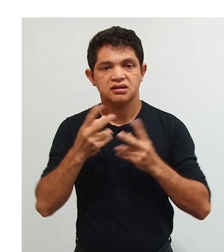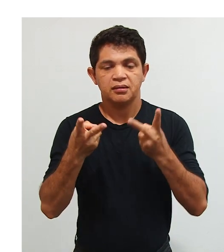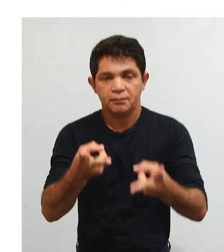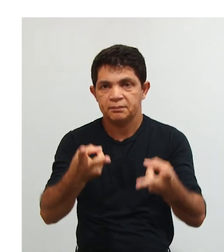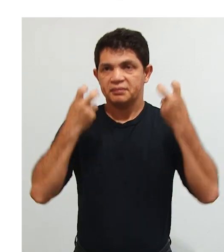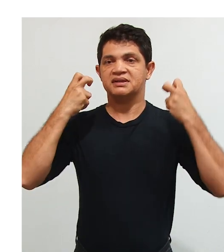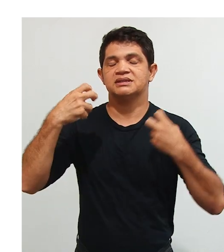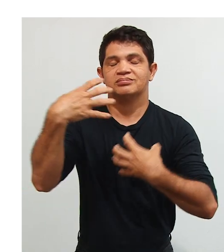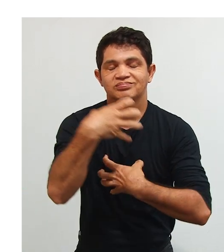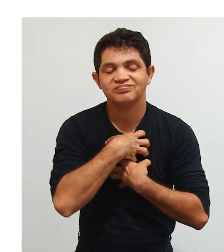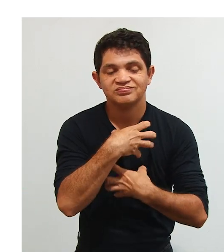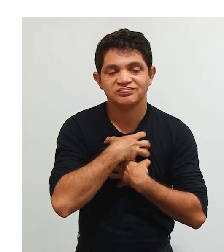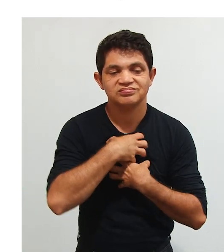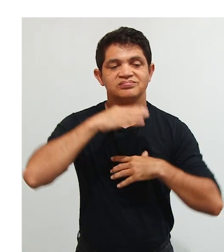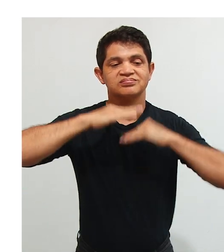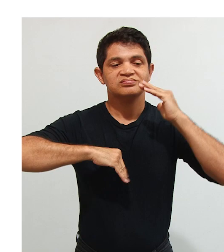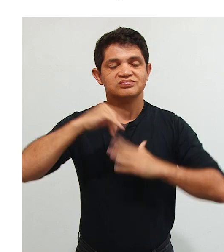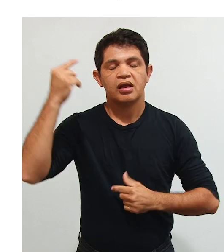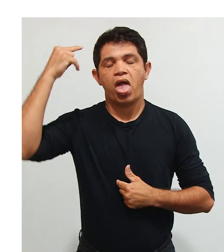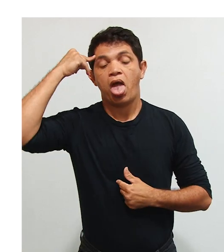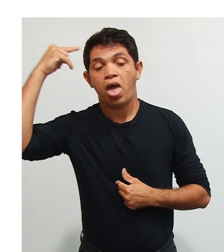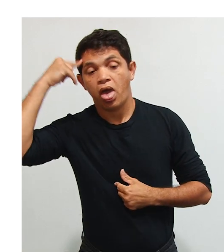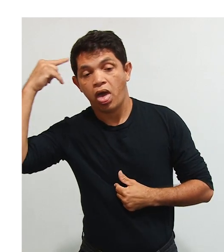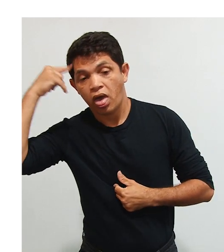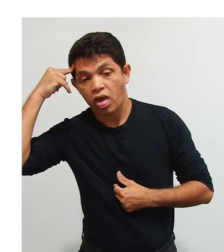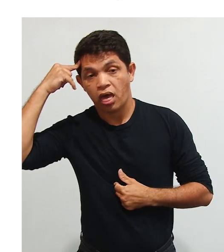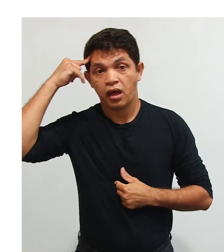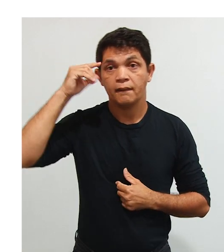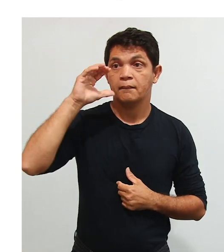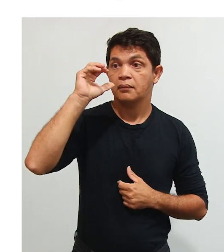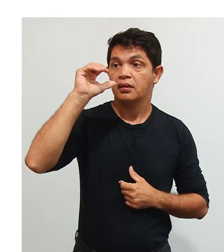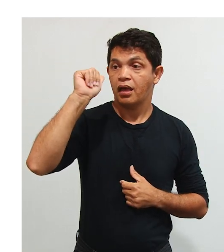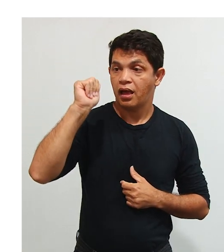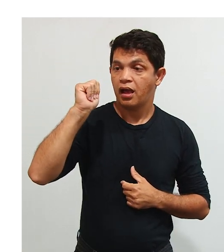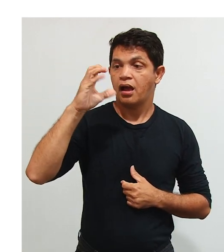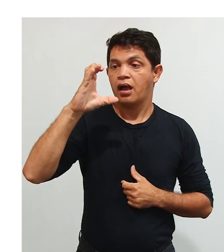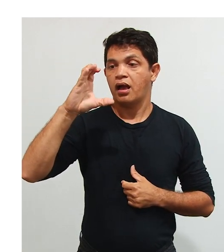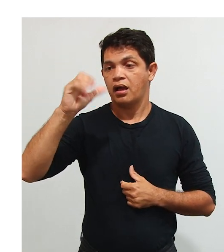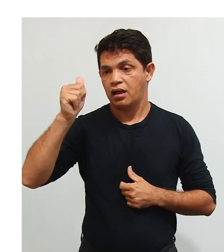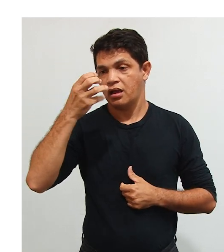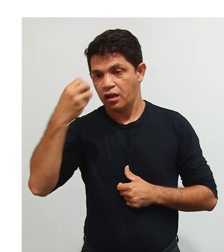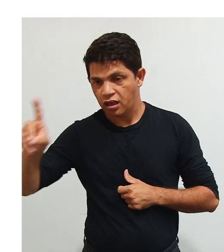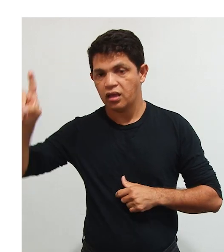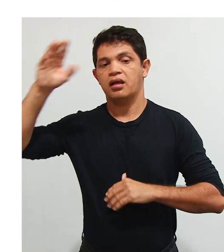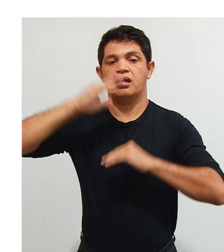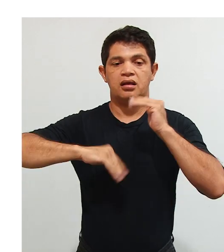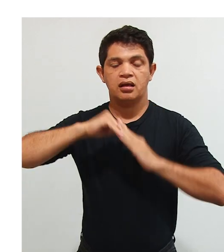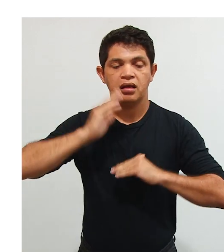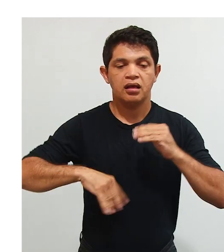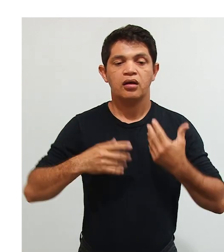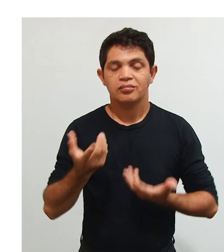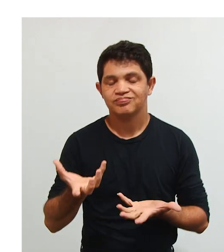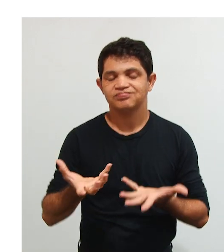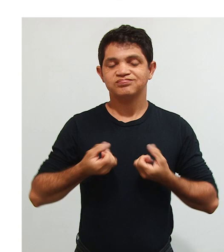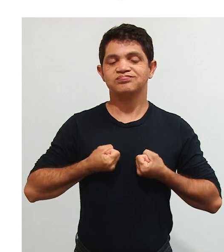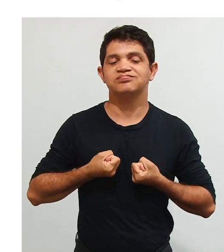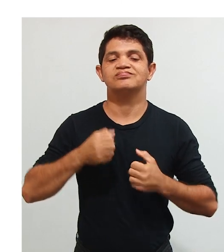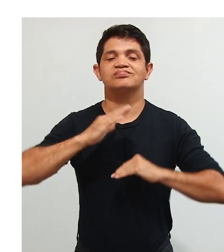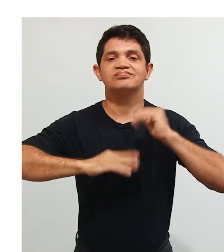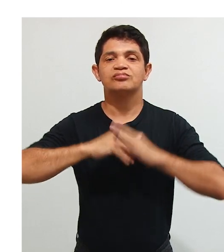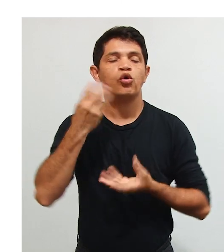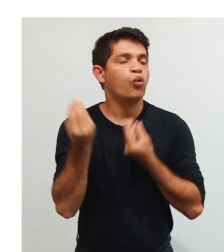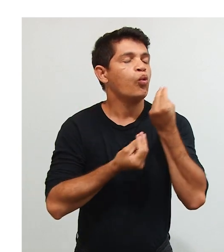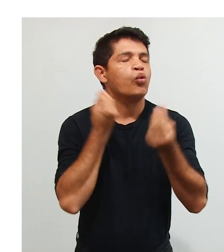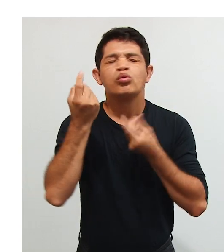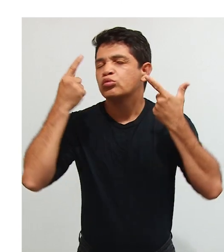todo pensamento gerava um sentimento e, consequentemente, uma ação. Então,